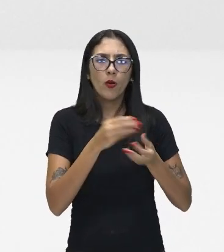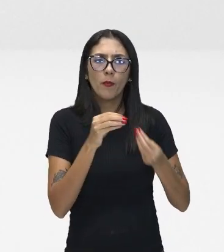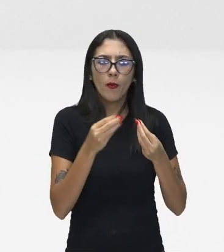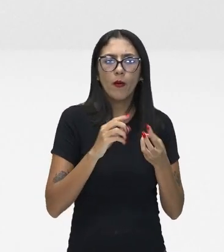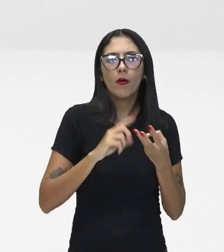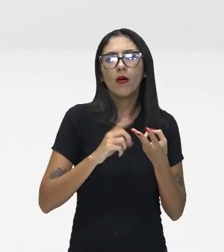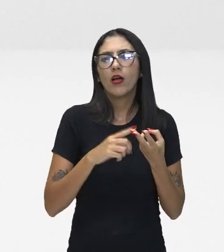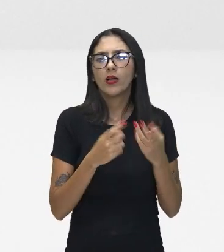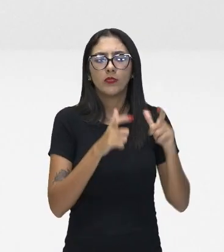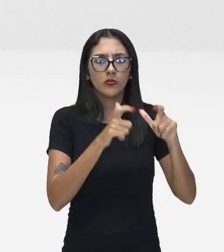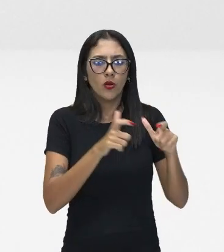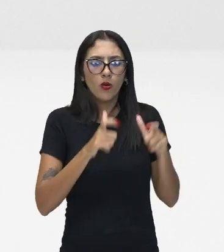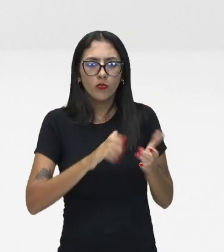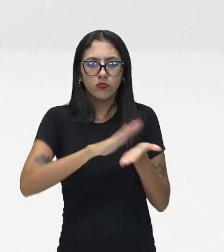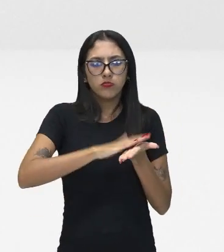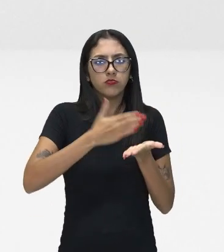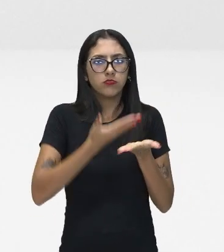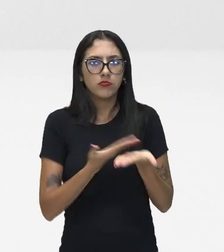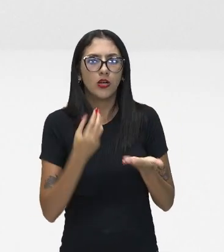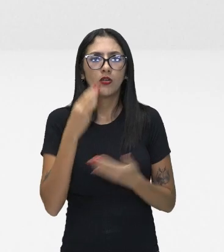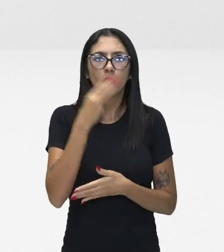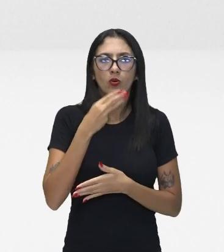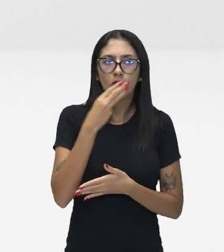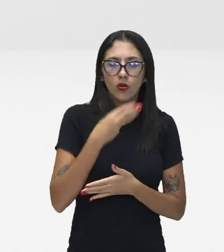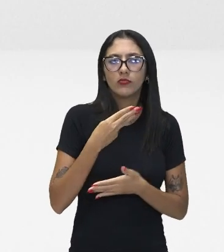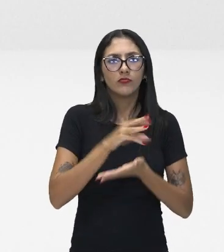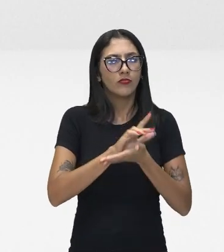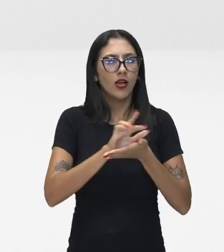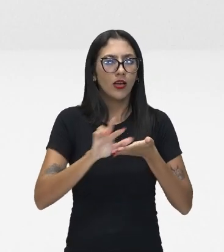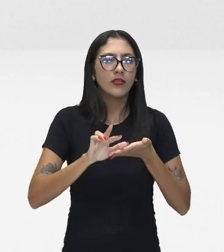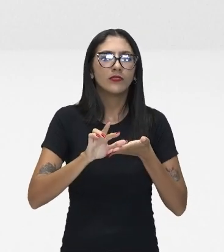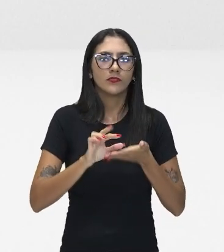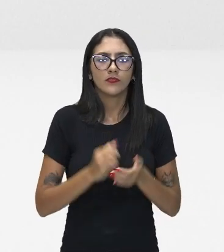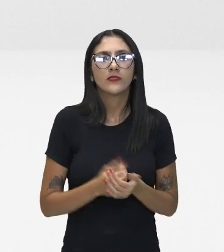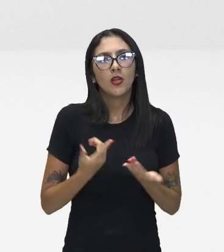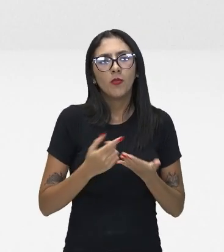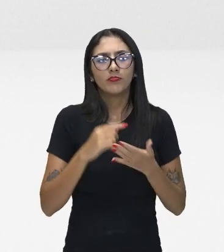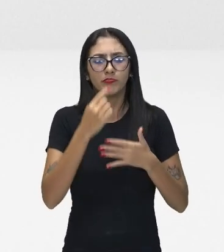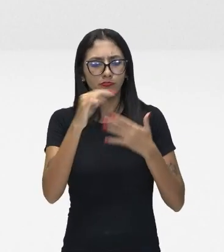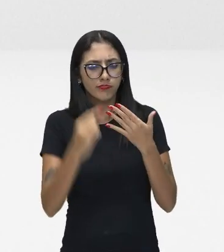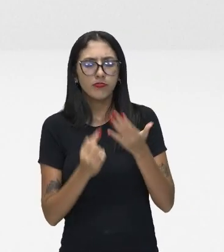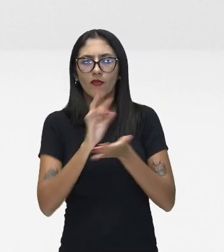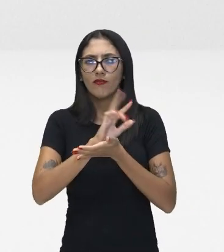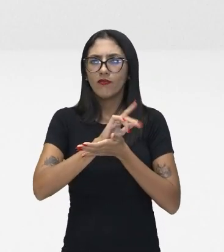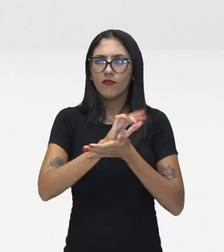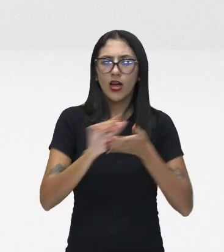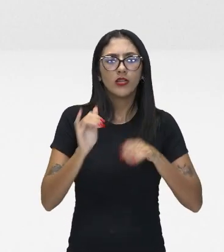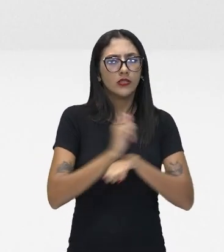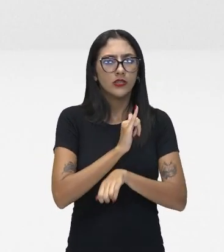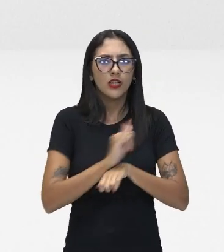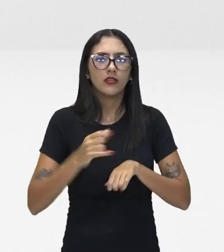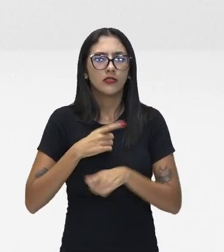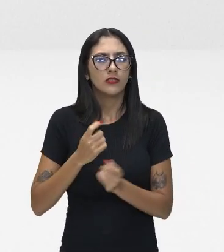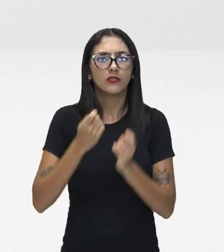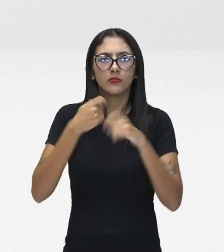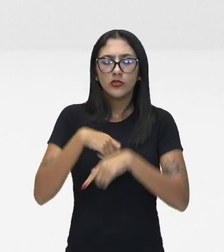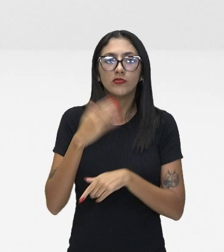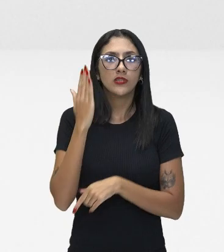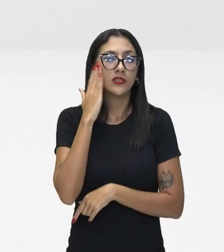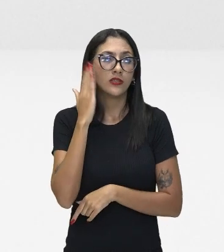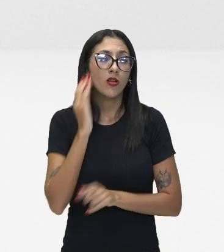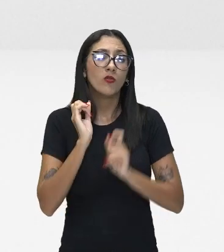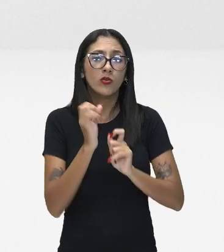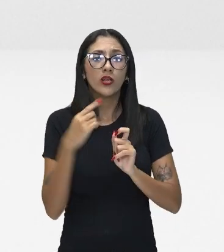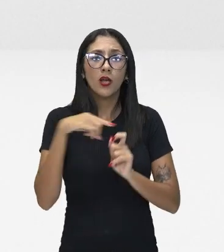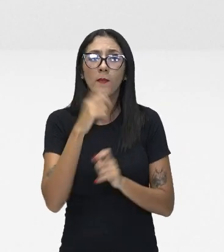tapioca doce e assim adiante. Assim, você vai criando essas estratégias e você vai saber o que mais as